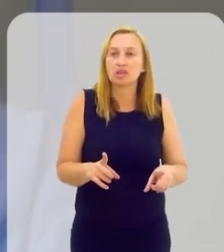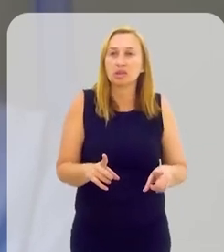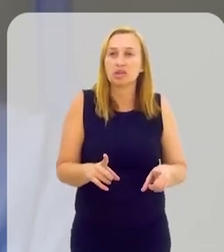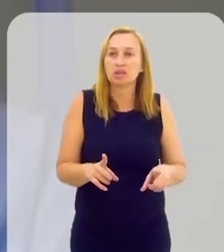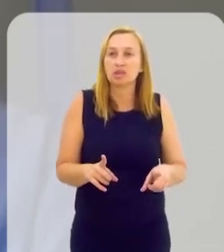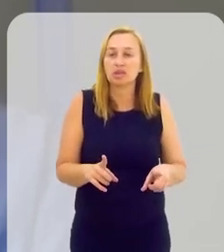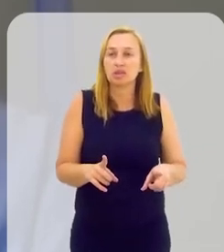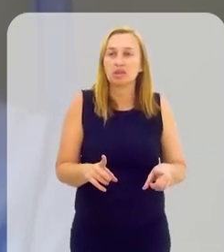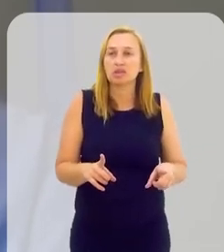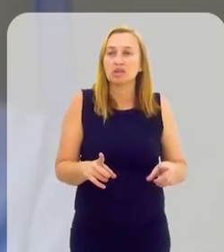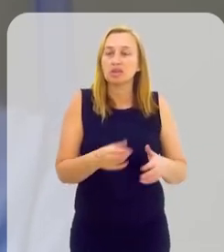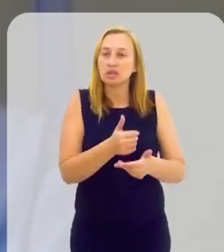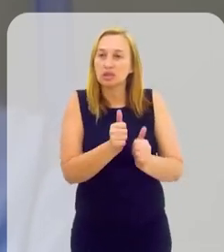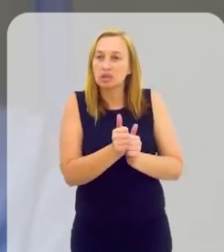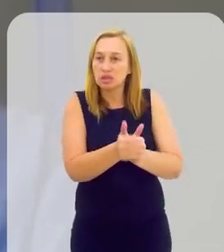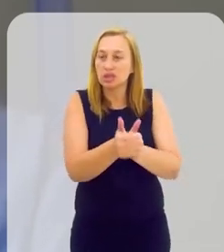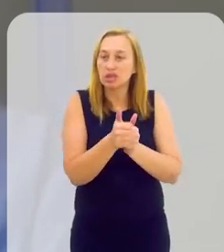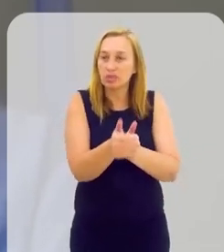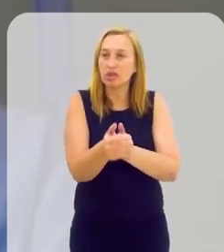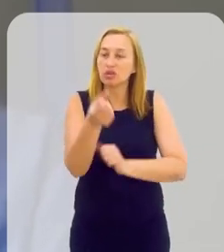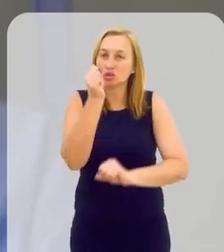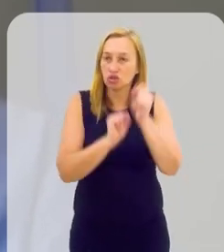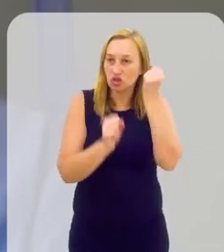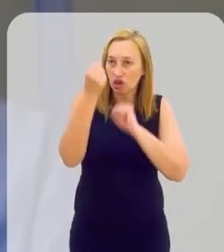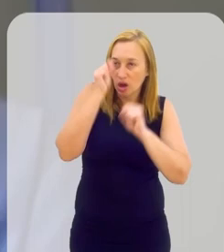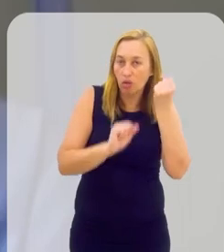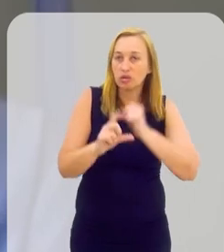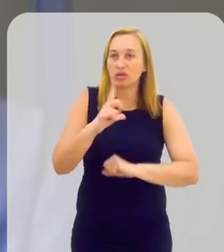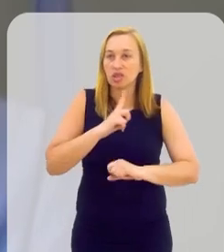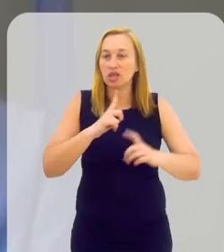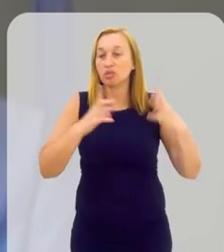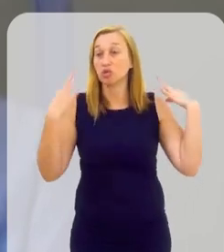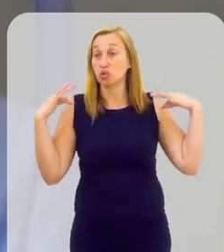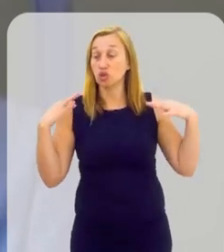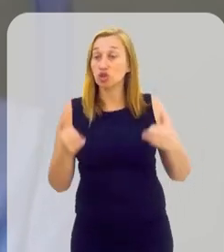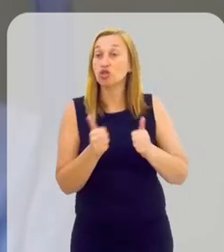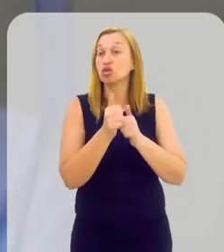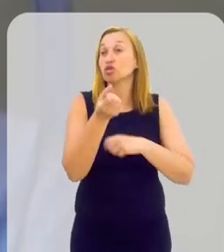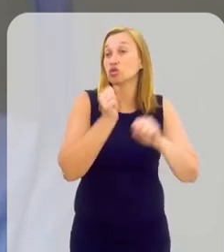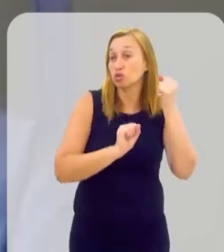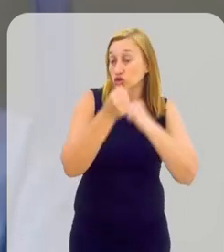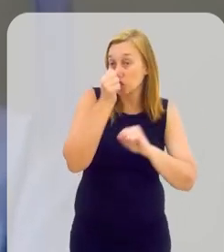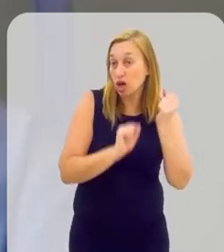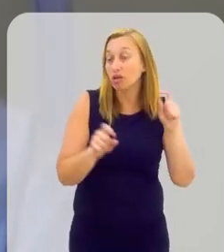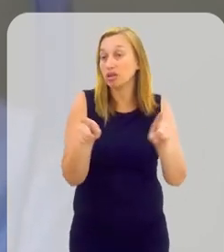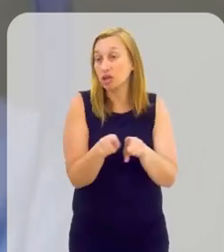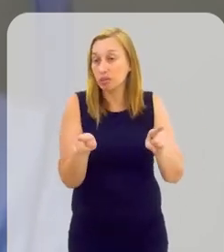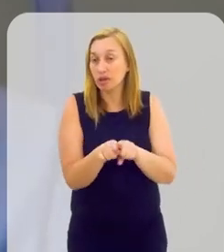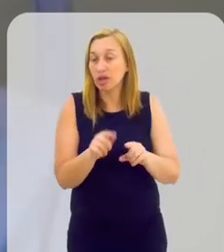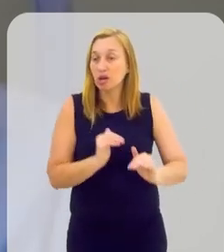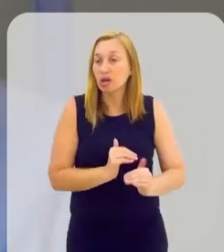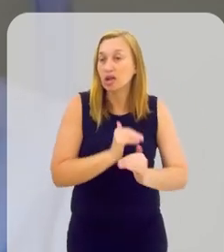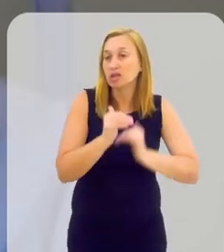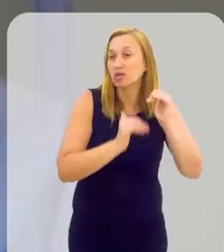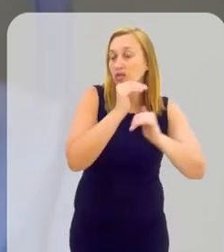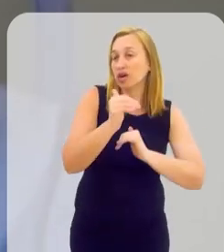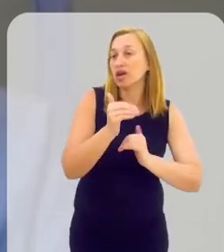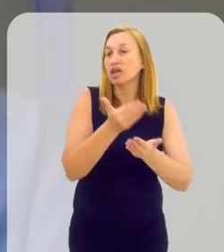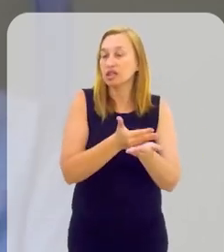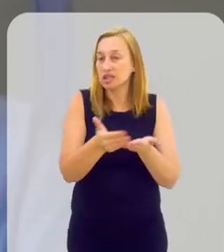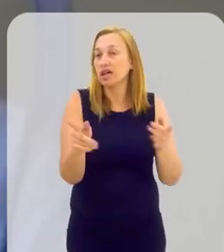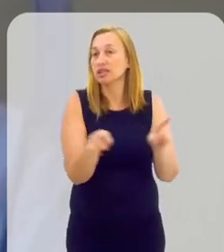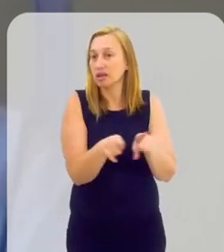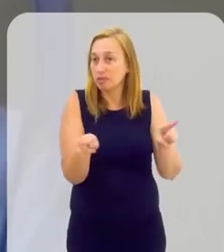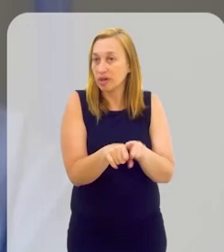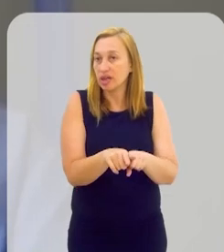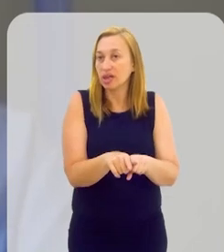temos, claro, um grande segmento industrial, até existe o turismo industrial, que a gente pode até no futuro pensar em desenvolver também,